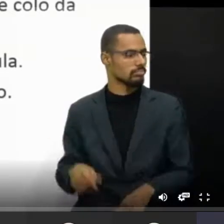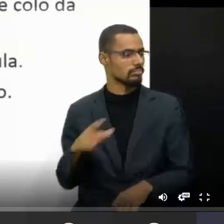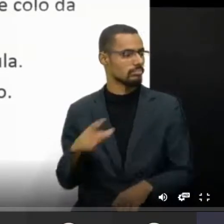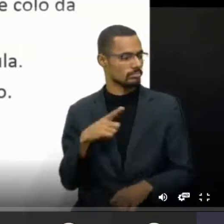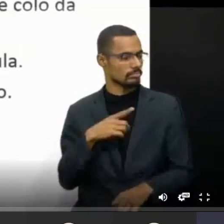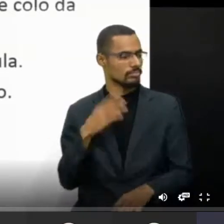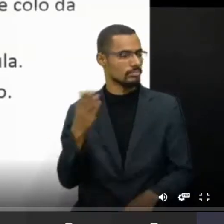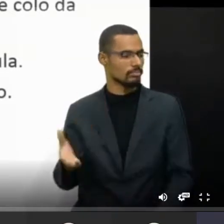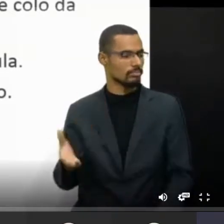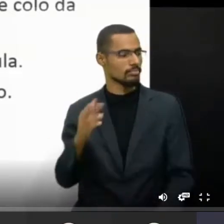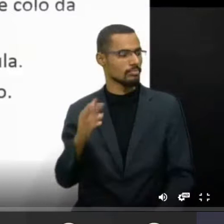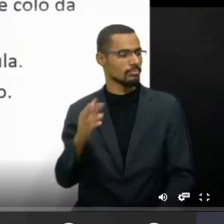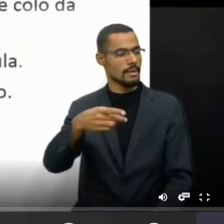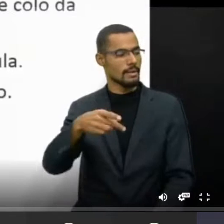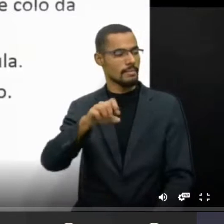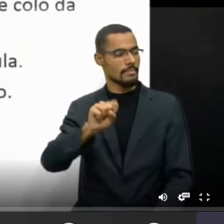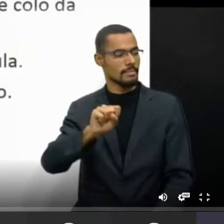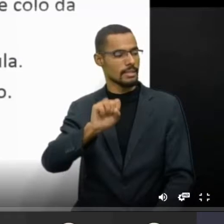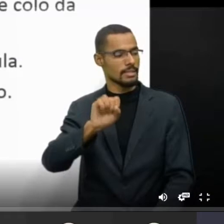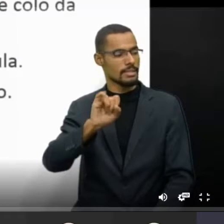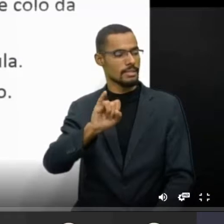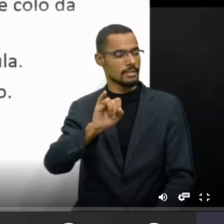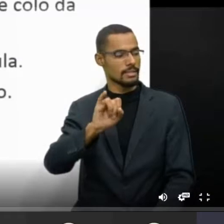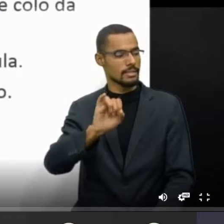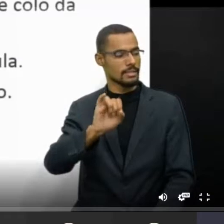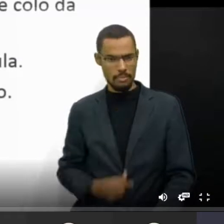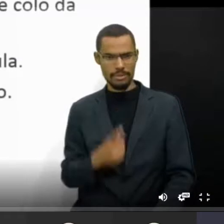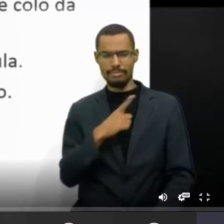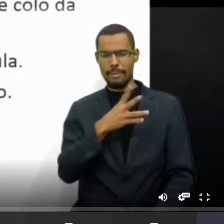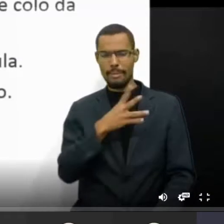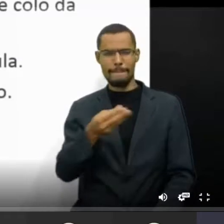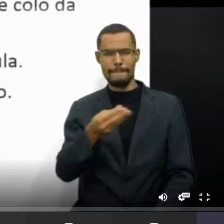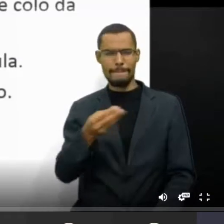nas células zimogênicas